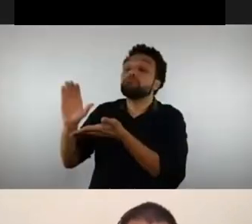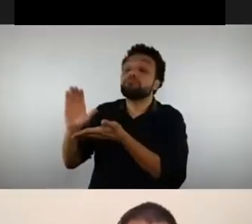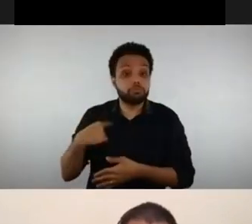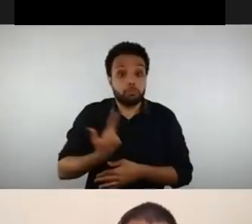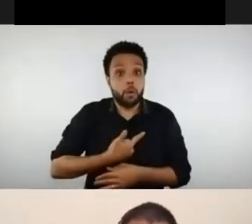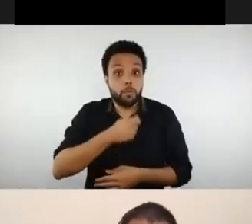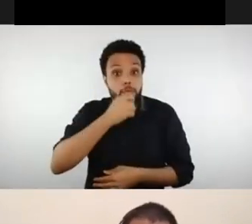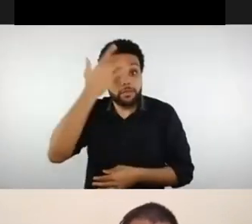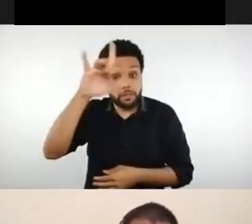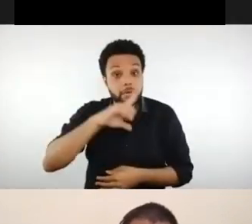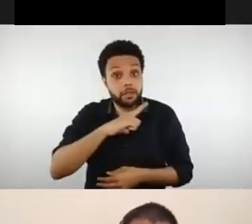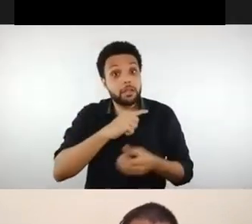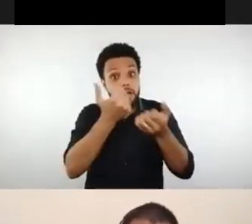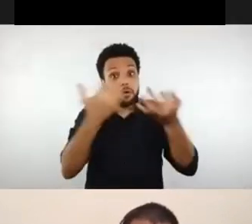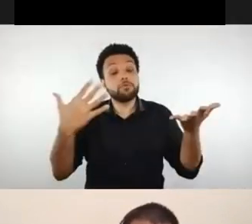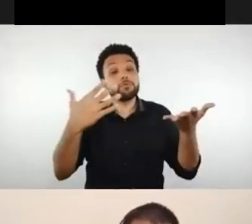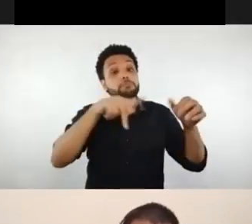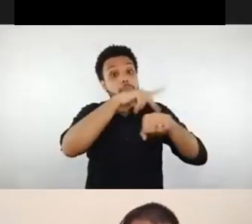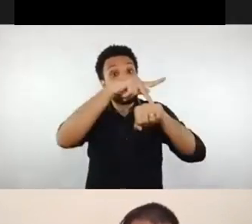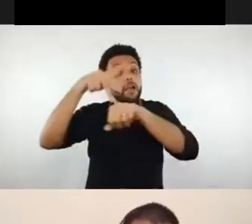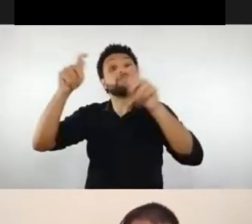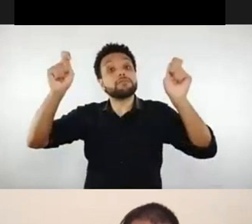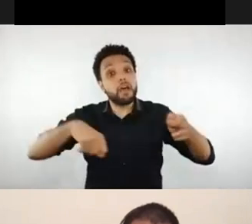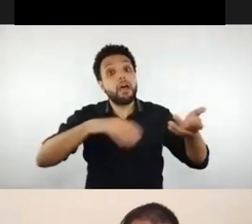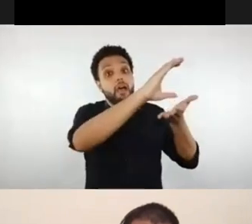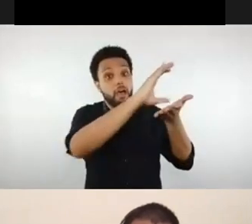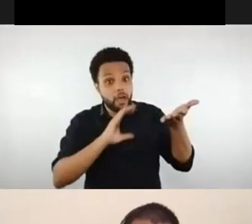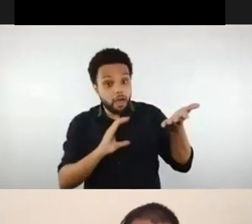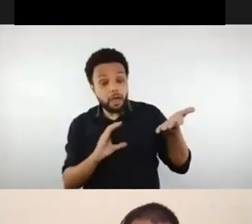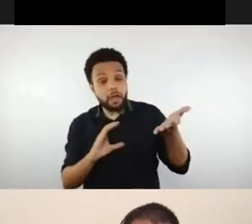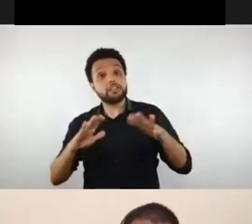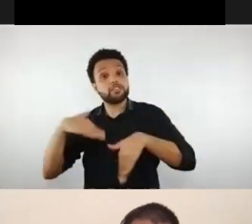possibilitariam financiamento não só de produção, mas desenvolvimento